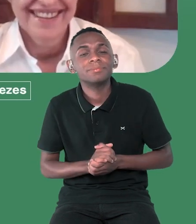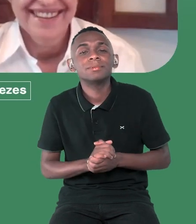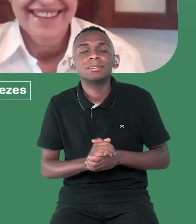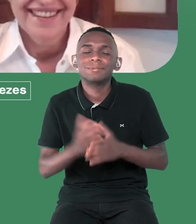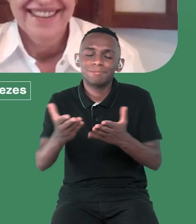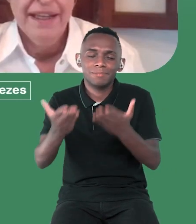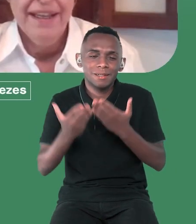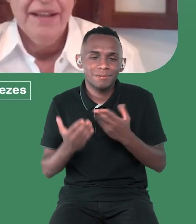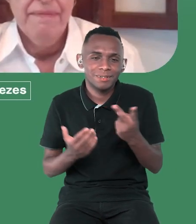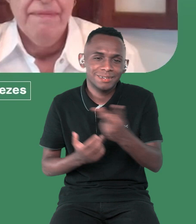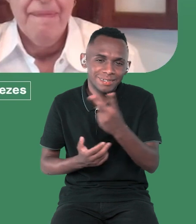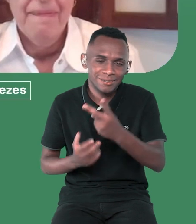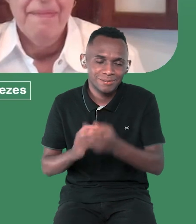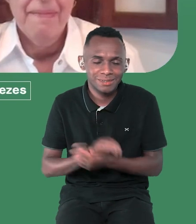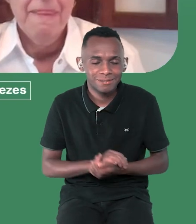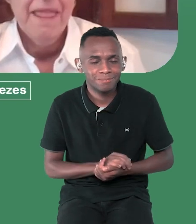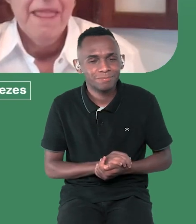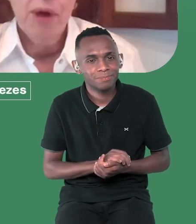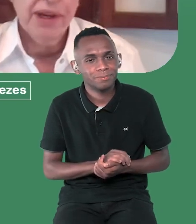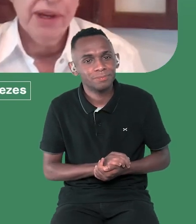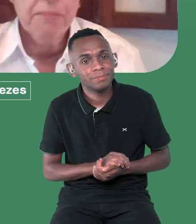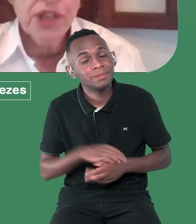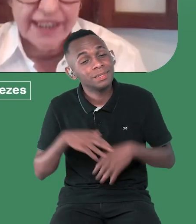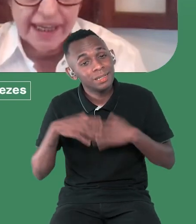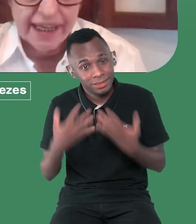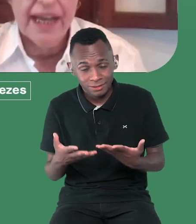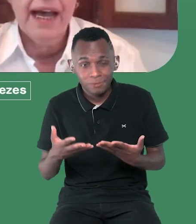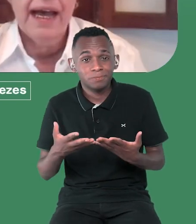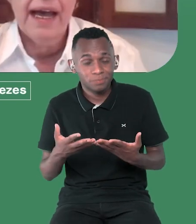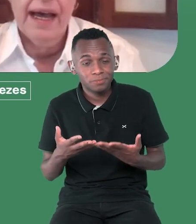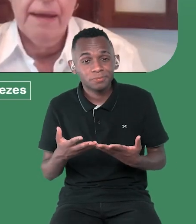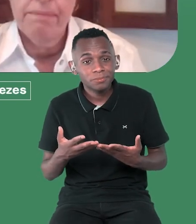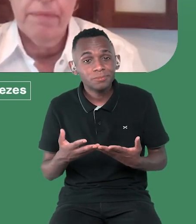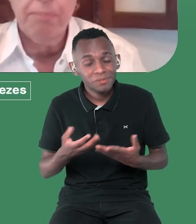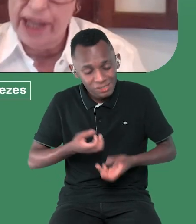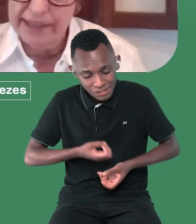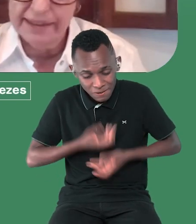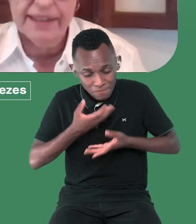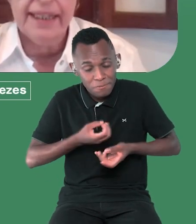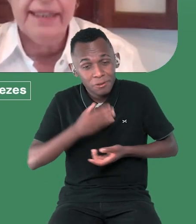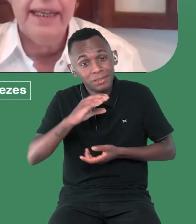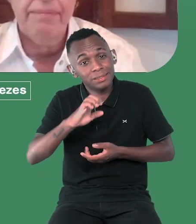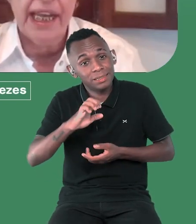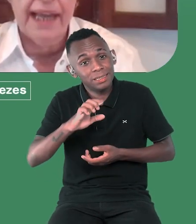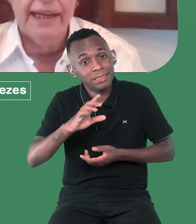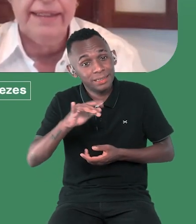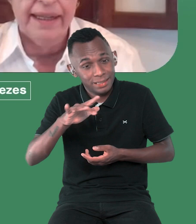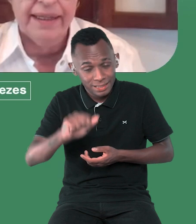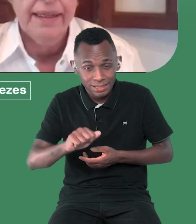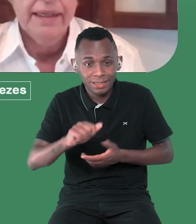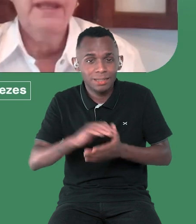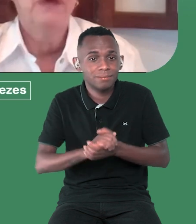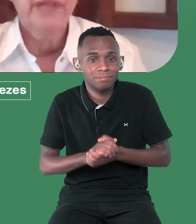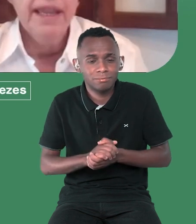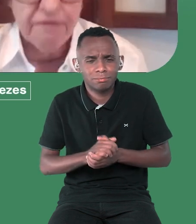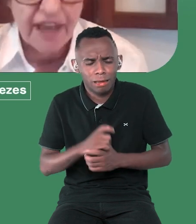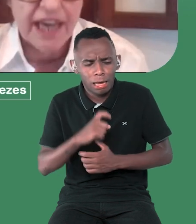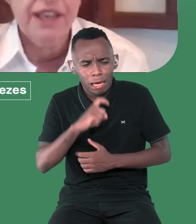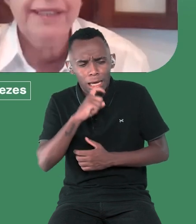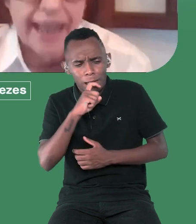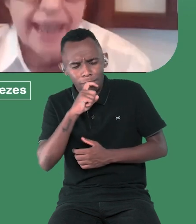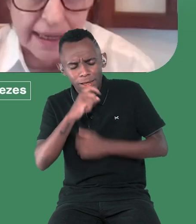Bem-vindas vocês duas, de novo. Bom, mas como dizia a poeta Cecília Meirelles, né? Não tem inveja